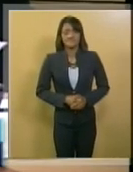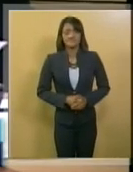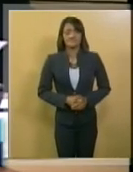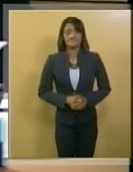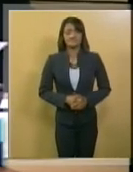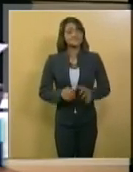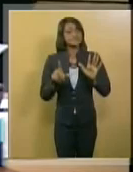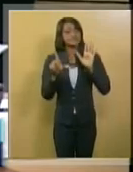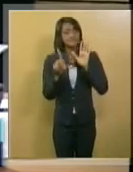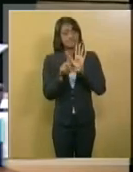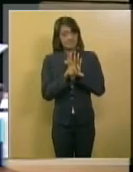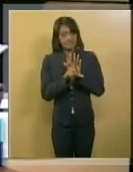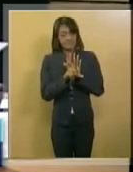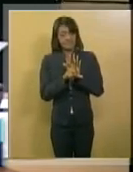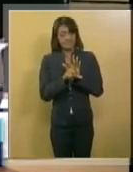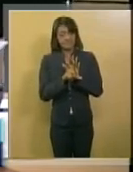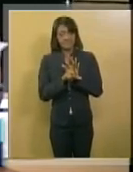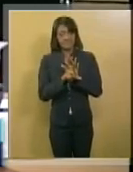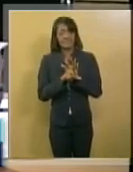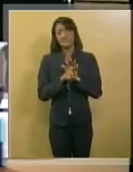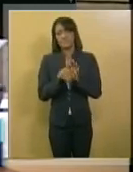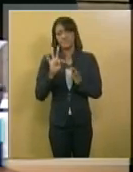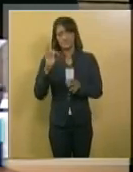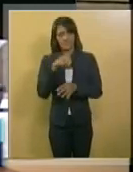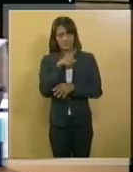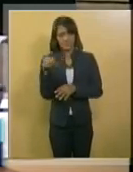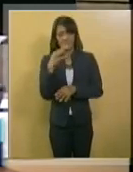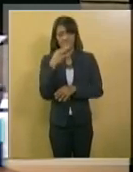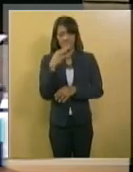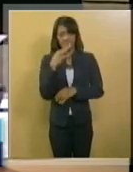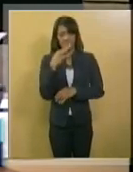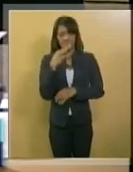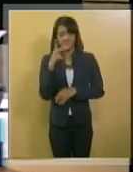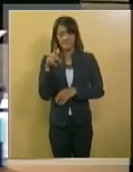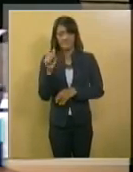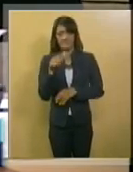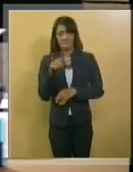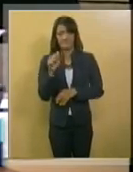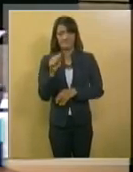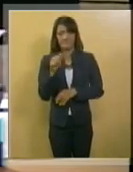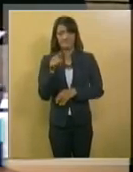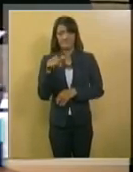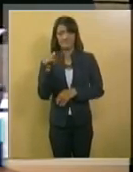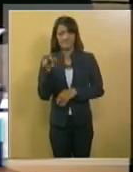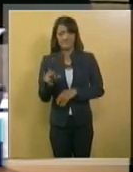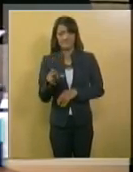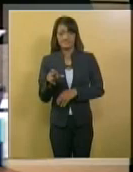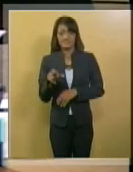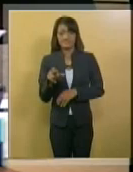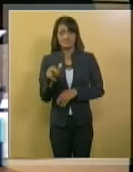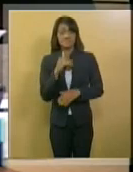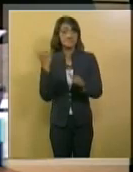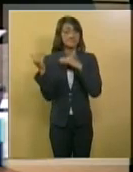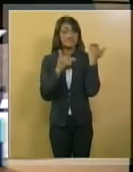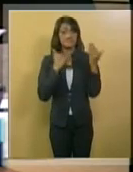A leishmaniose, a chamada calazar, todo mundo conhece como calazar, tem matado mais do que a